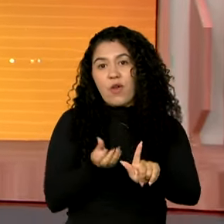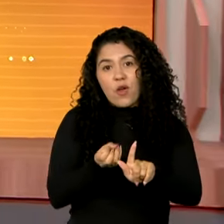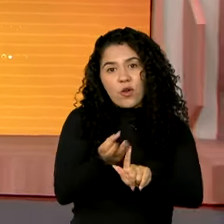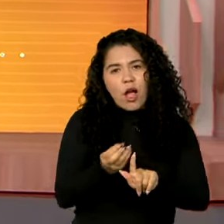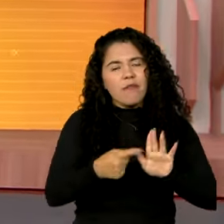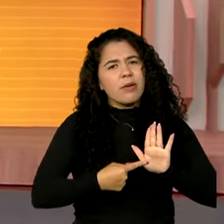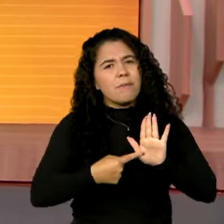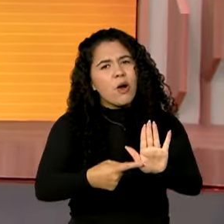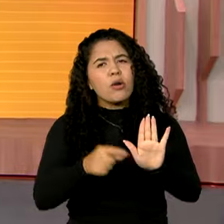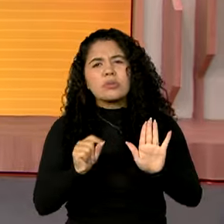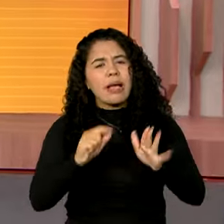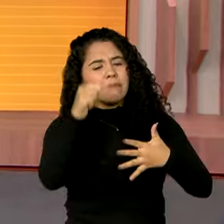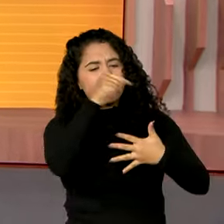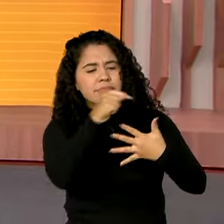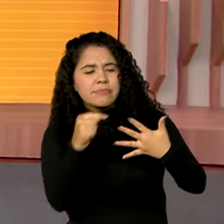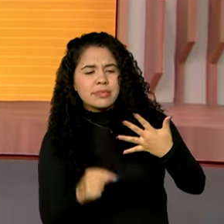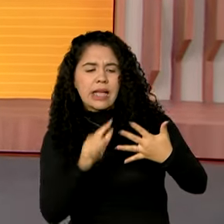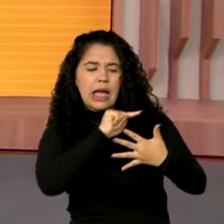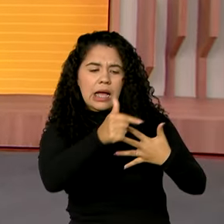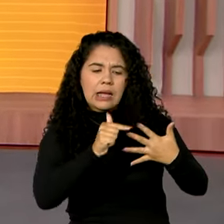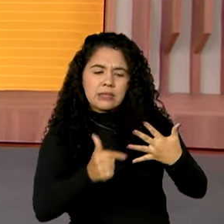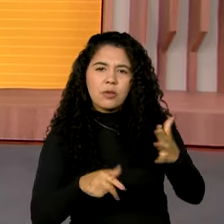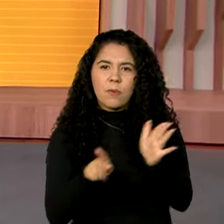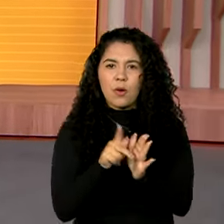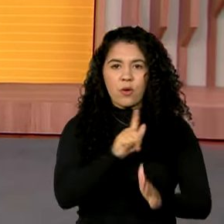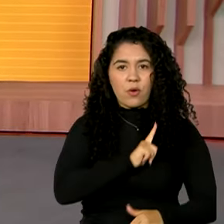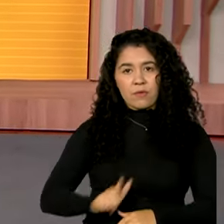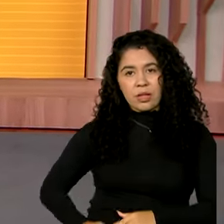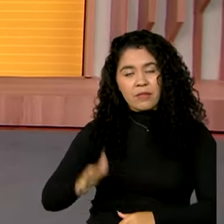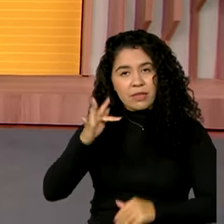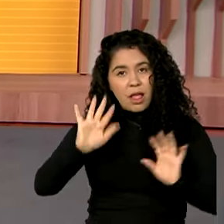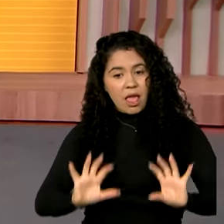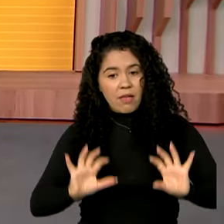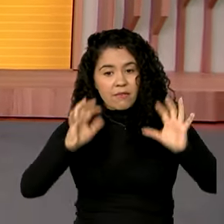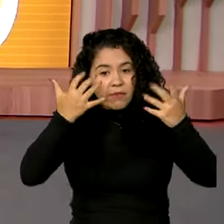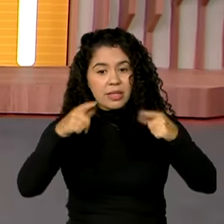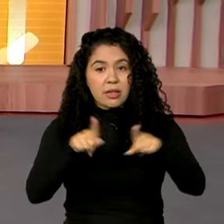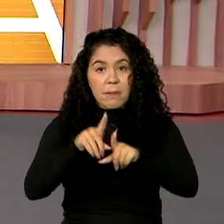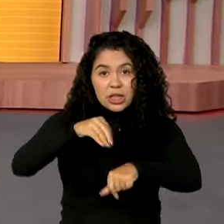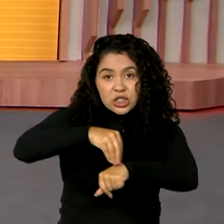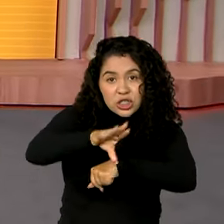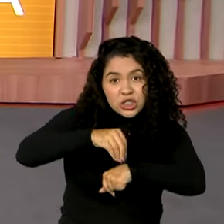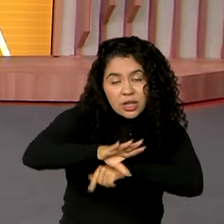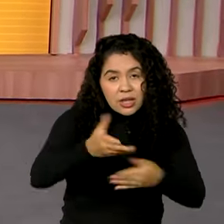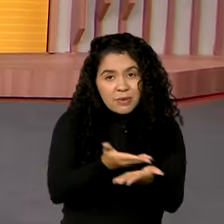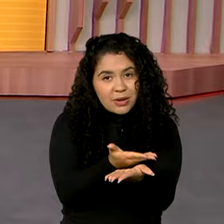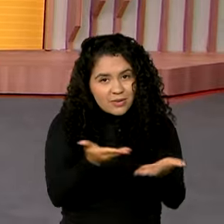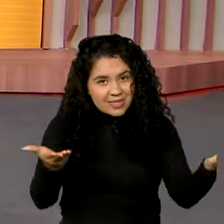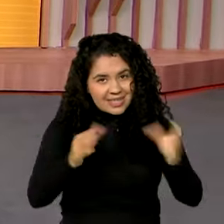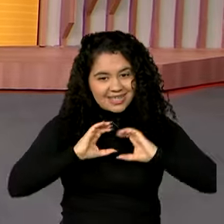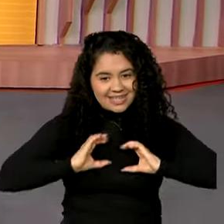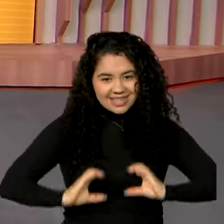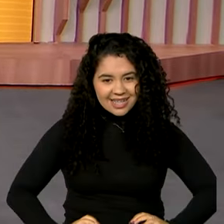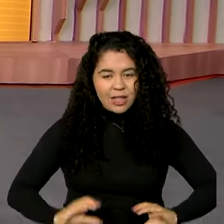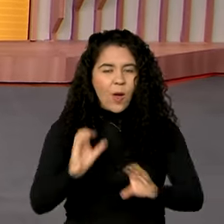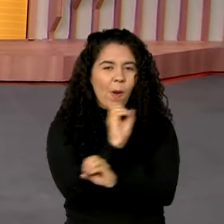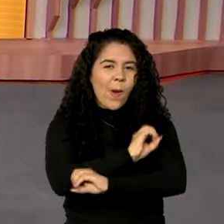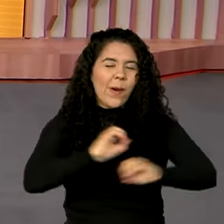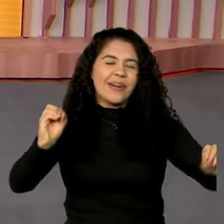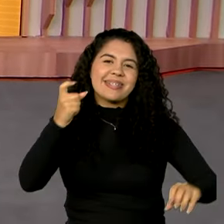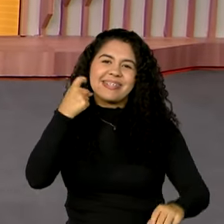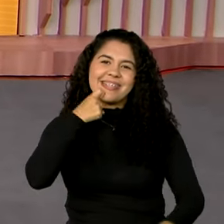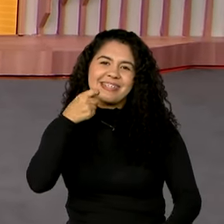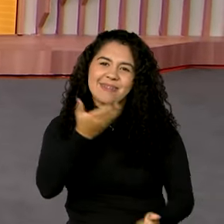mostrando todas as ações do governo federal, com eventos ao vivo, dicas e serviços. Para você, cidadão, uma ótima